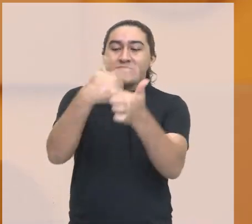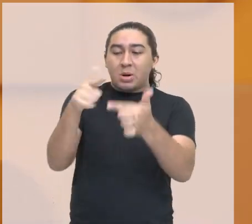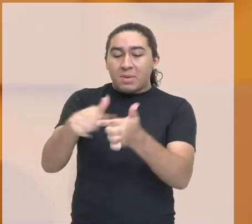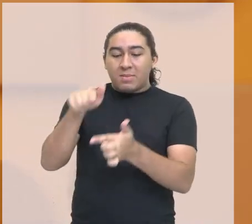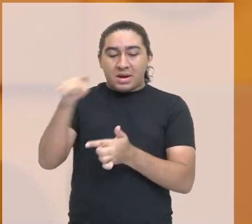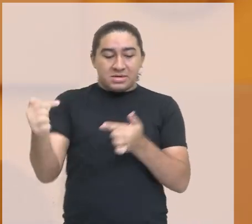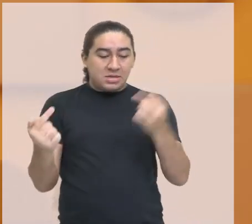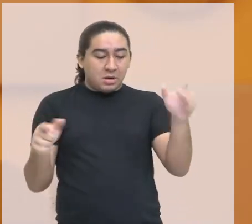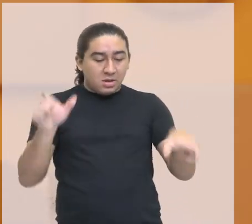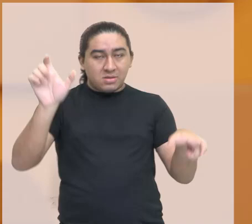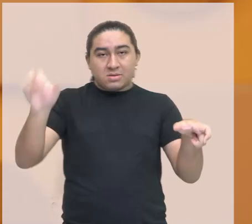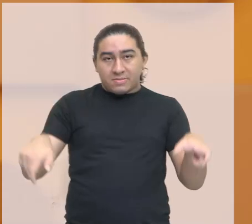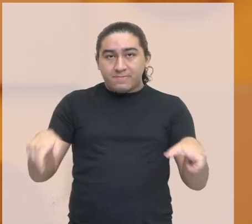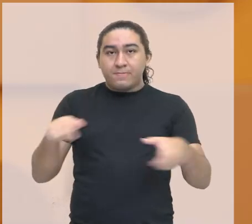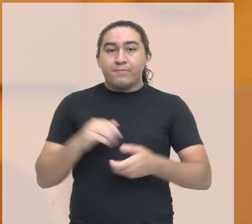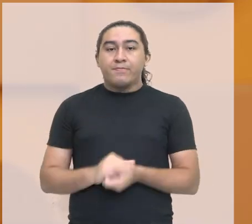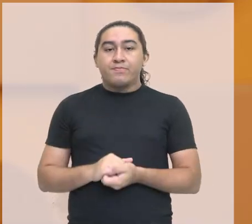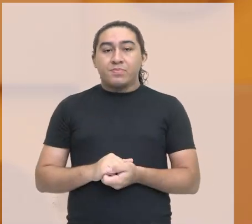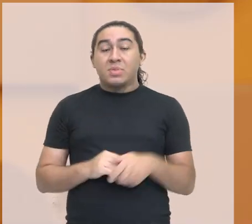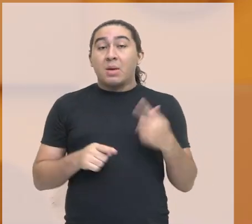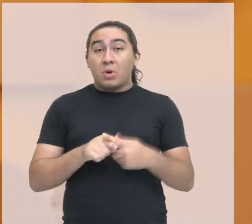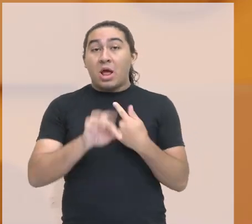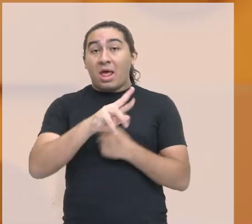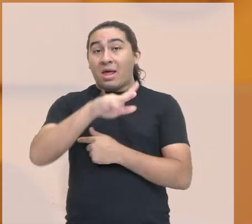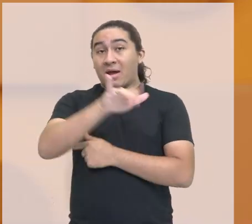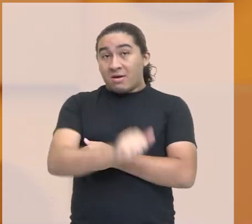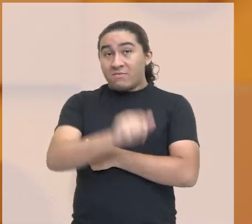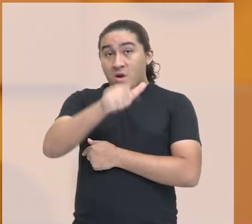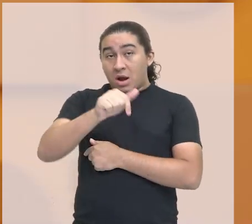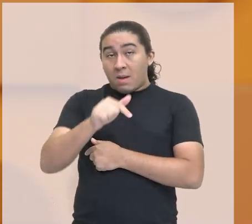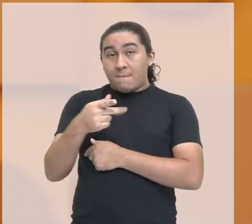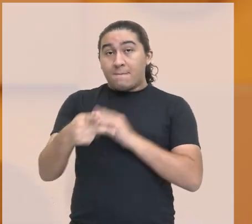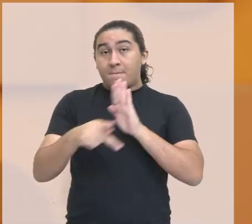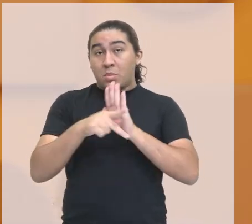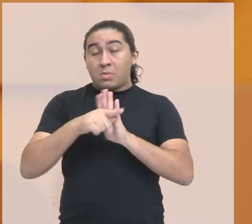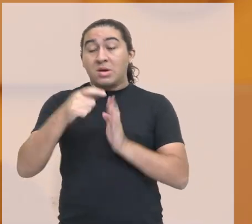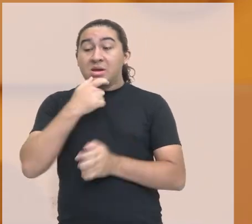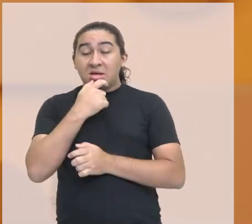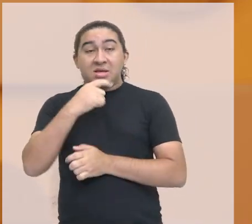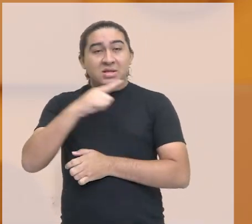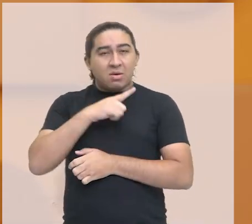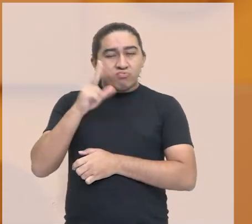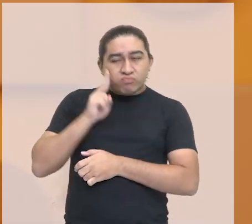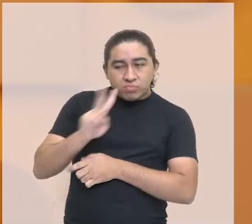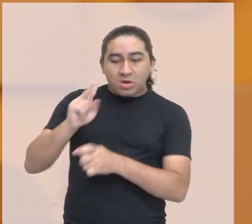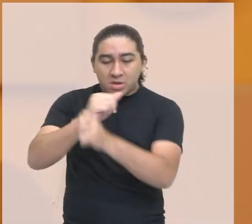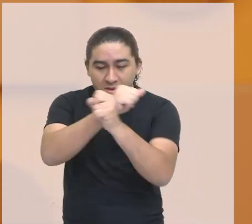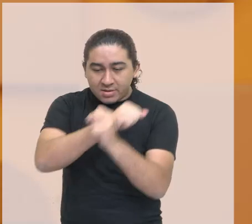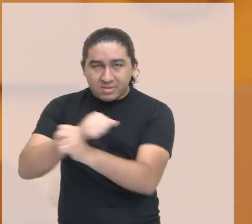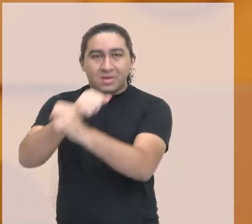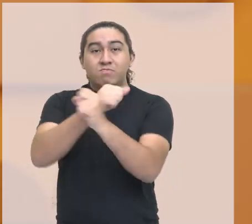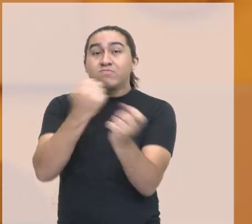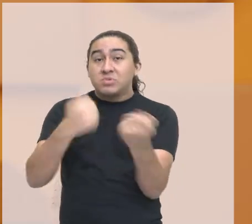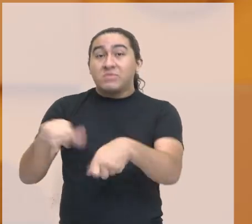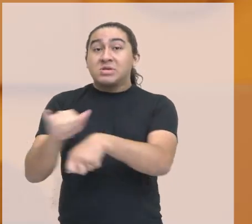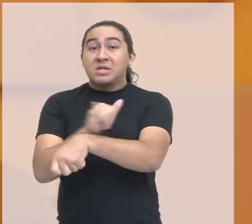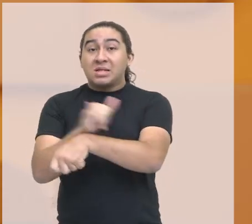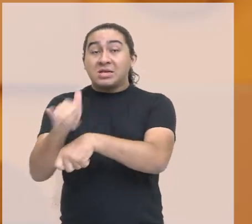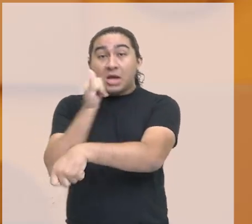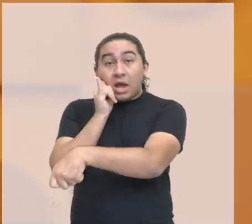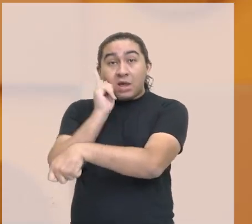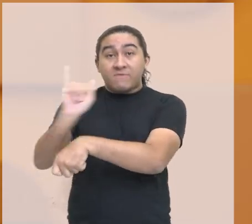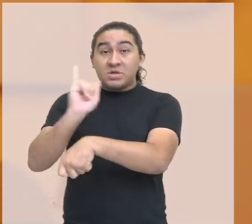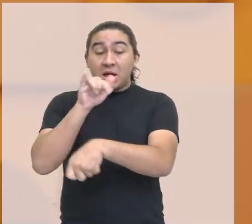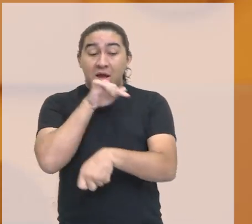e a Luftwaffe, onde a RAF, a Real Força Aérea Britânica, conseguiu rechaçar a tentativa de